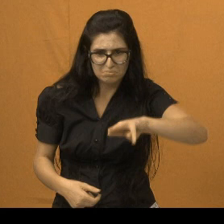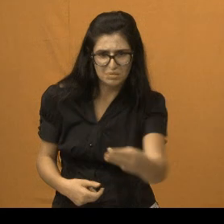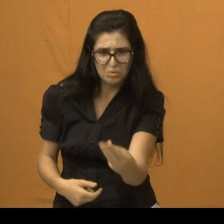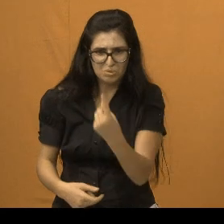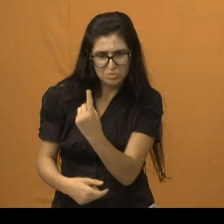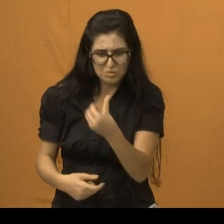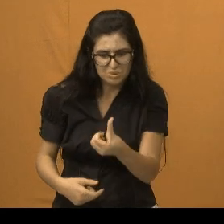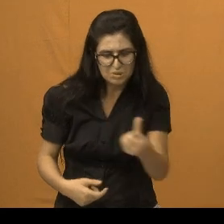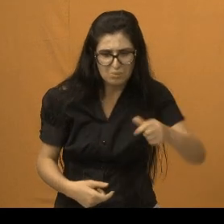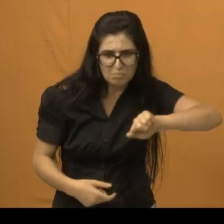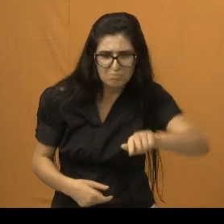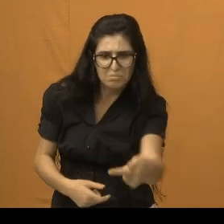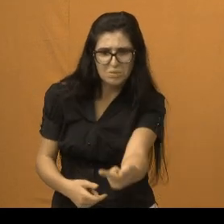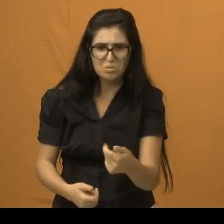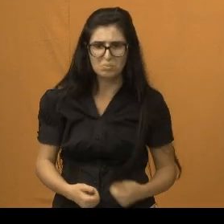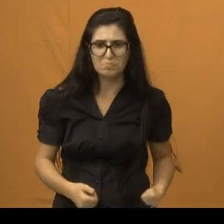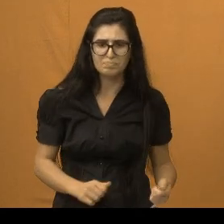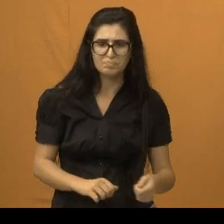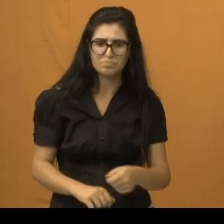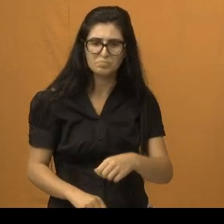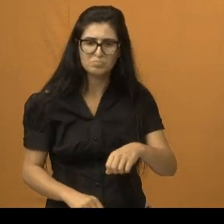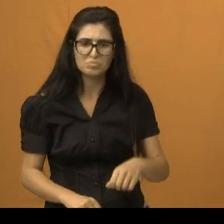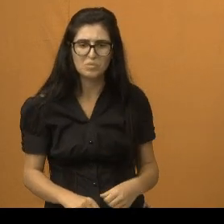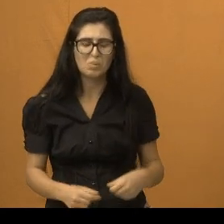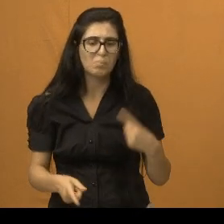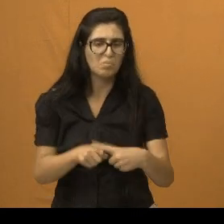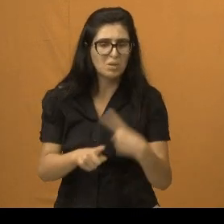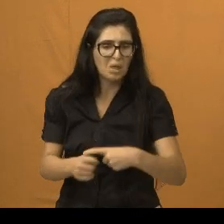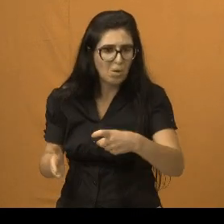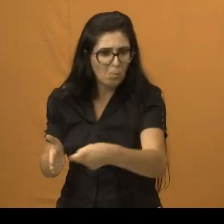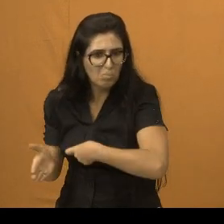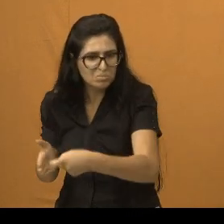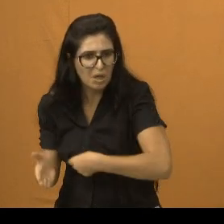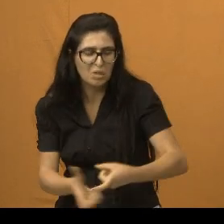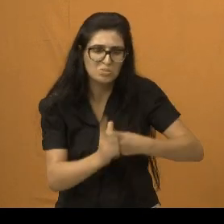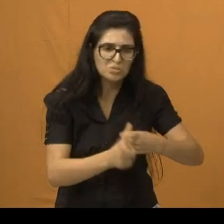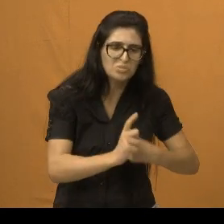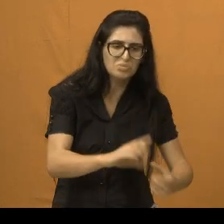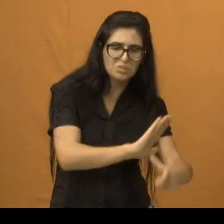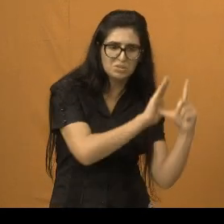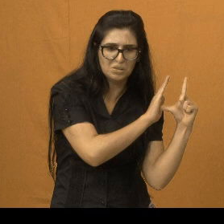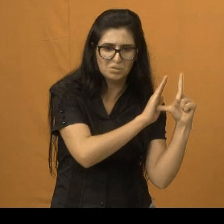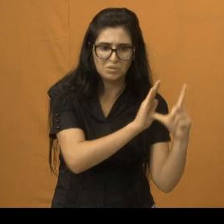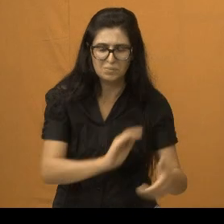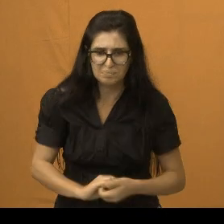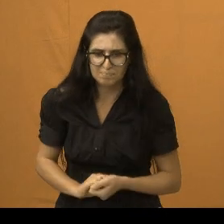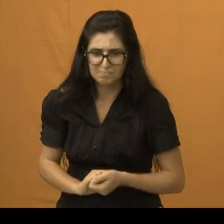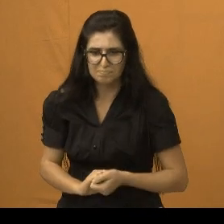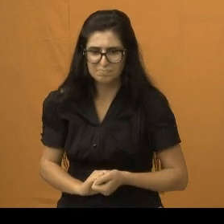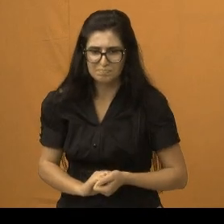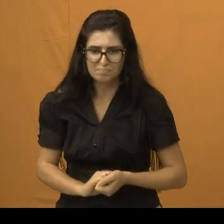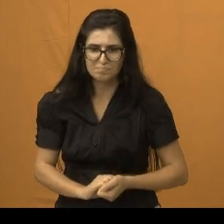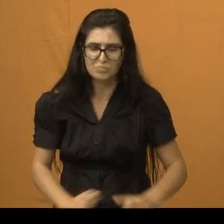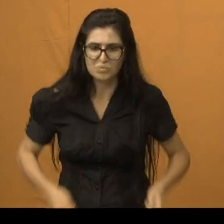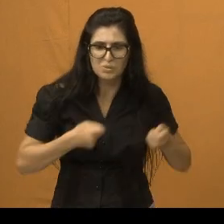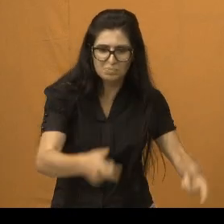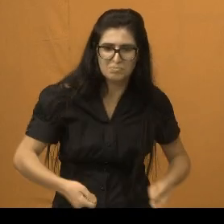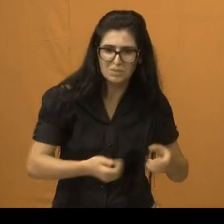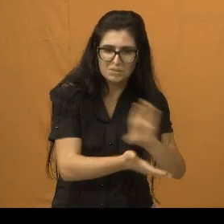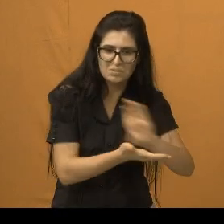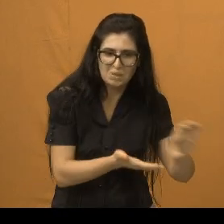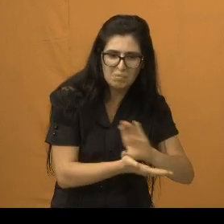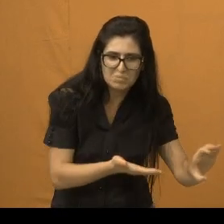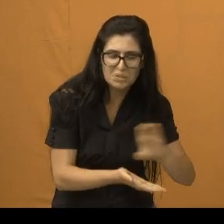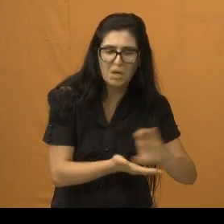24.166.000, praticamente na sua integridade, porque são contratos continuados de dívidas anteriores. E outras despesas de capital, não tivemos